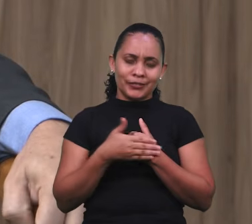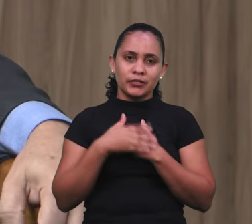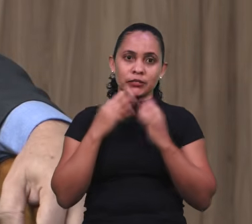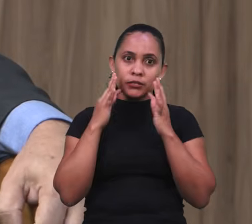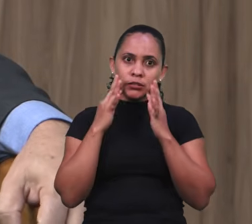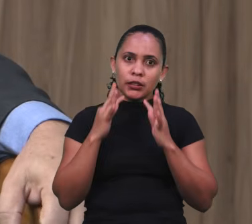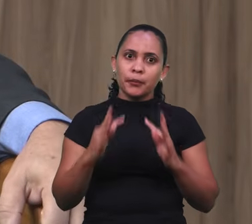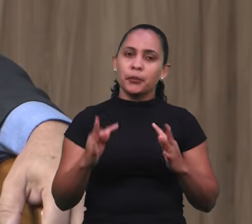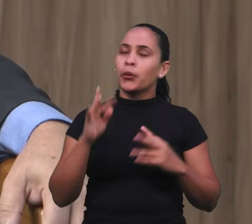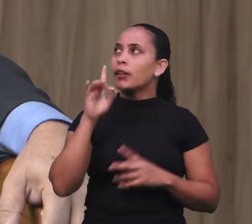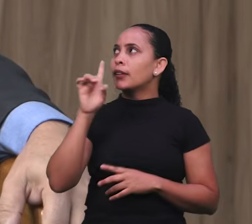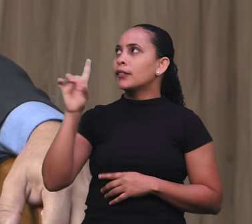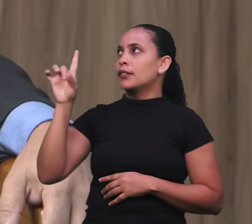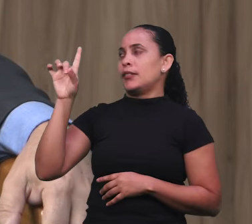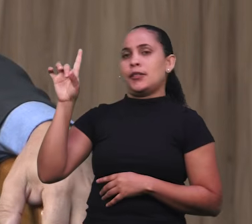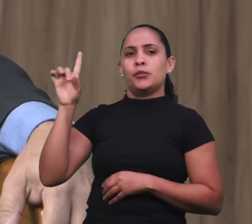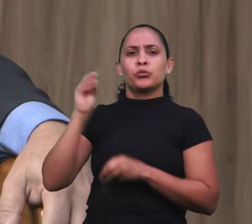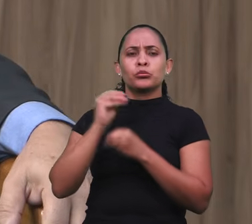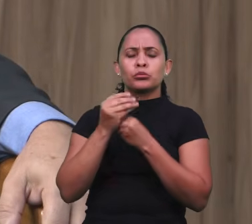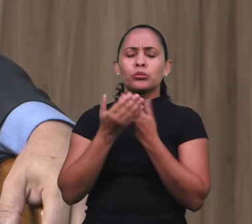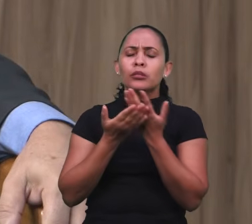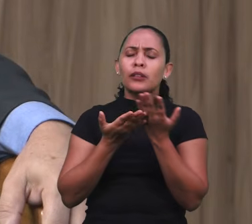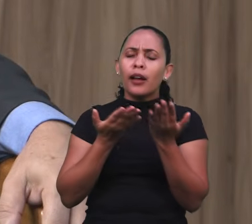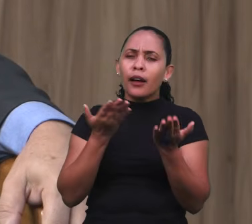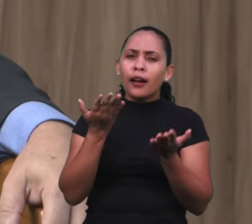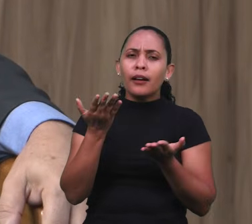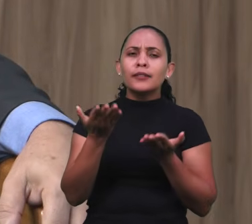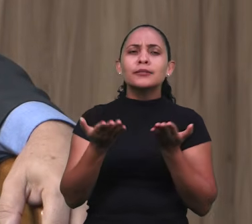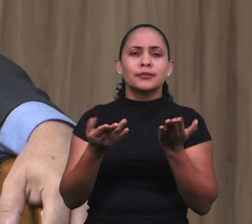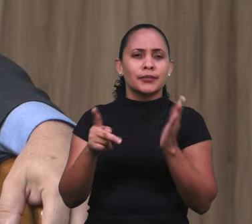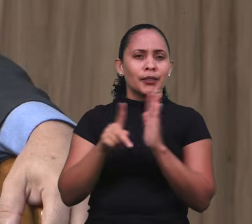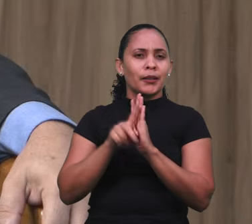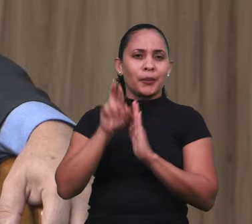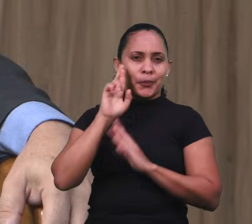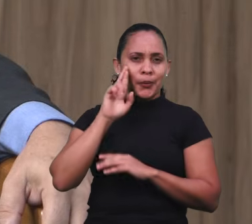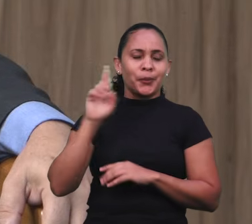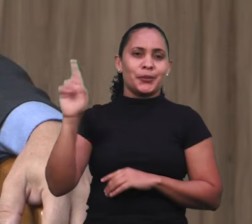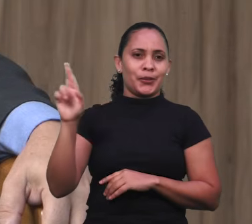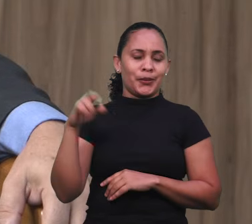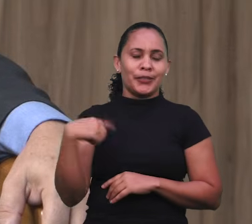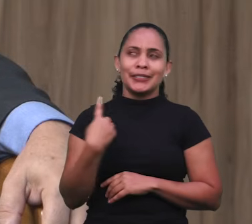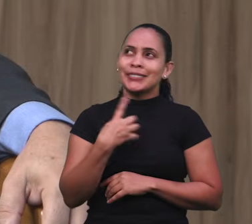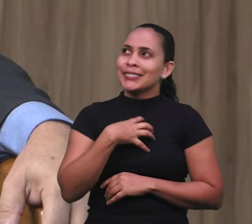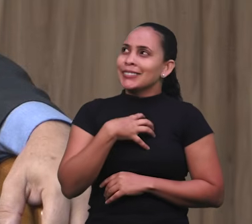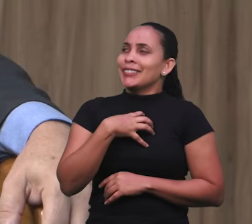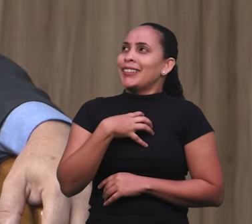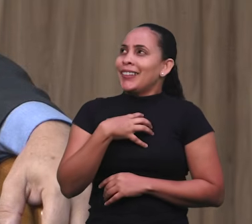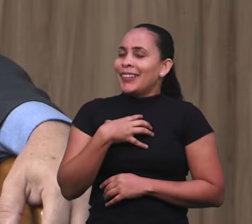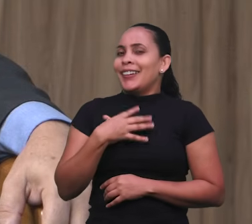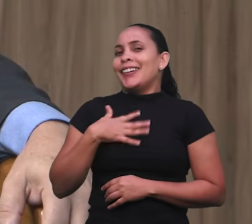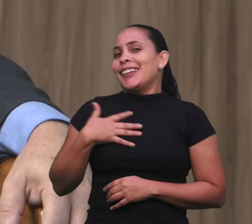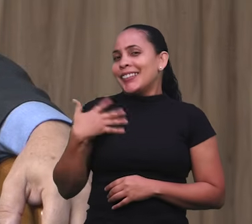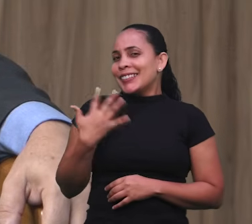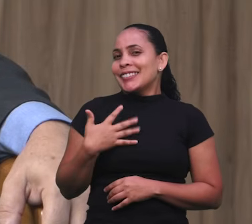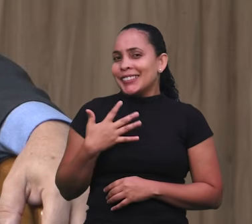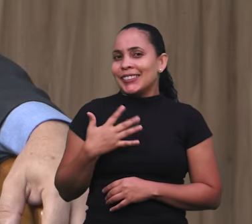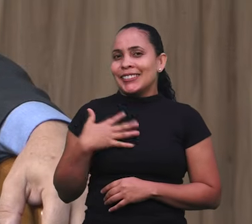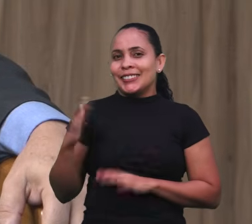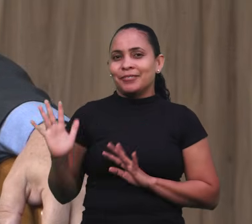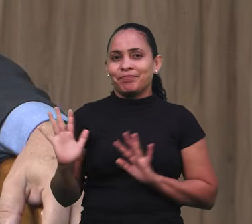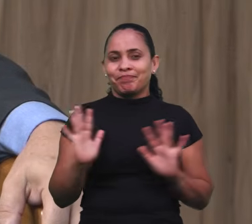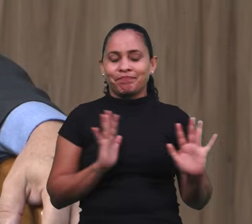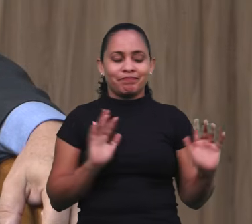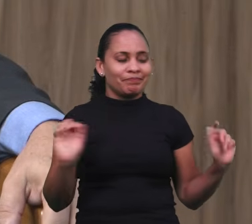obra, um temor pelo nosso Deus, um zelo por aquilo que é do Senhor, que enche os nossos olhos de